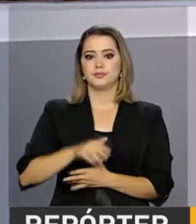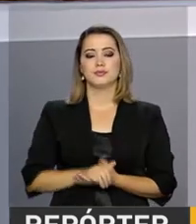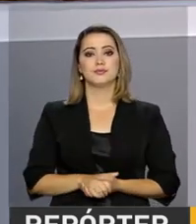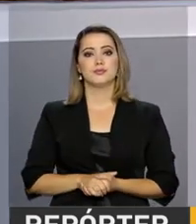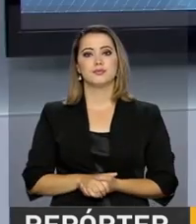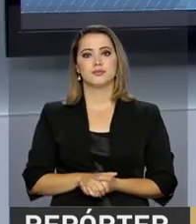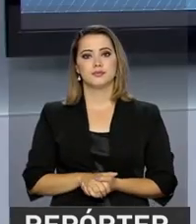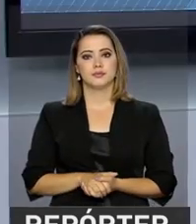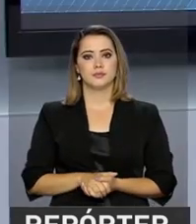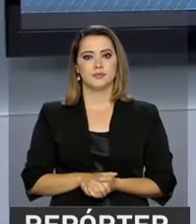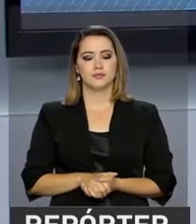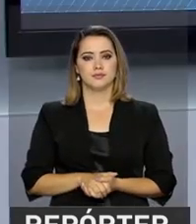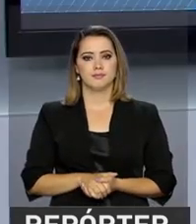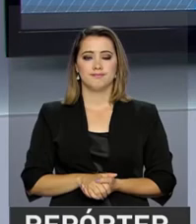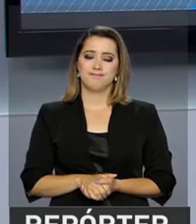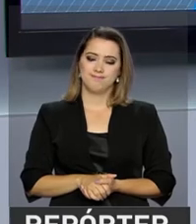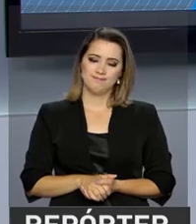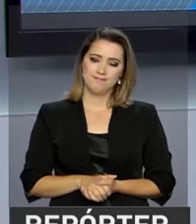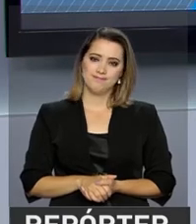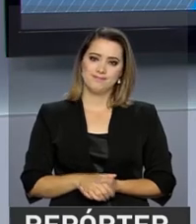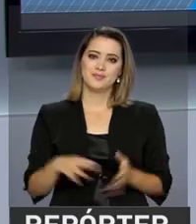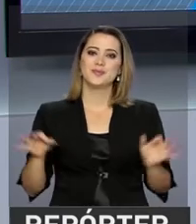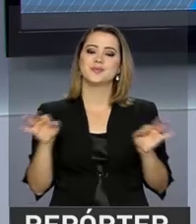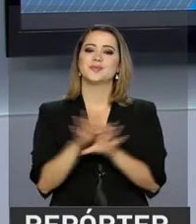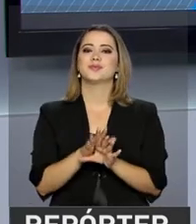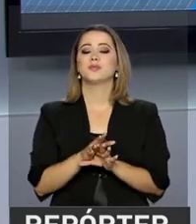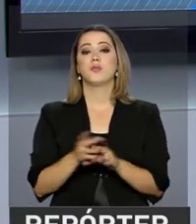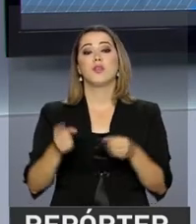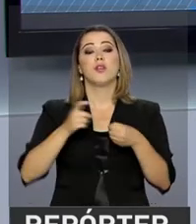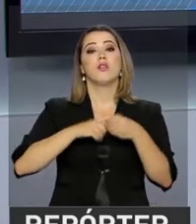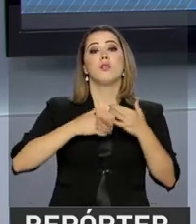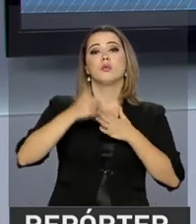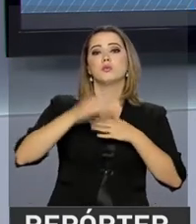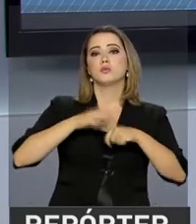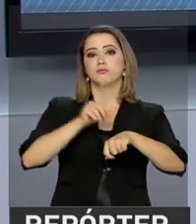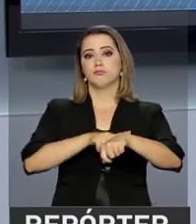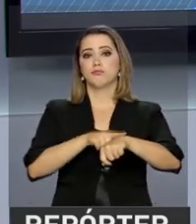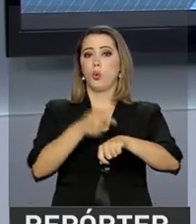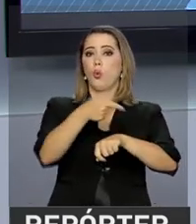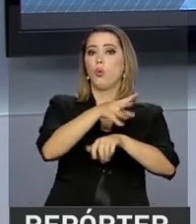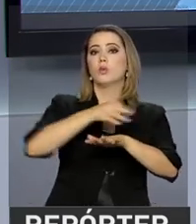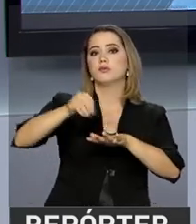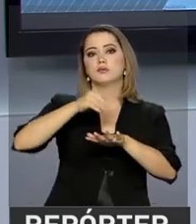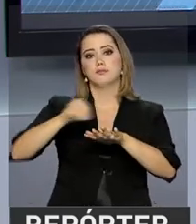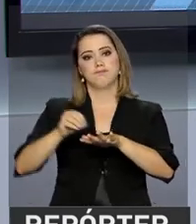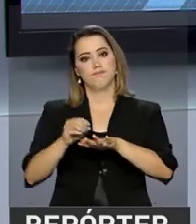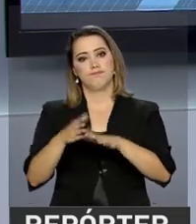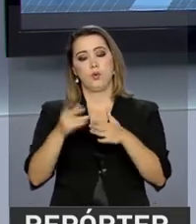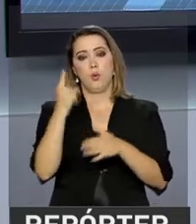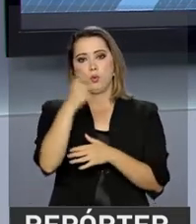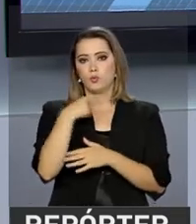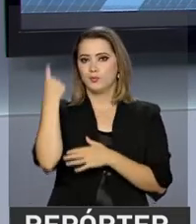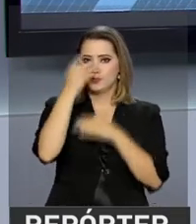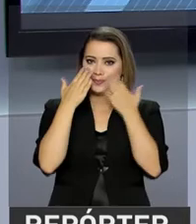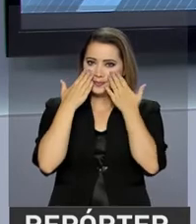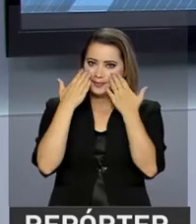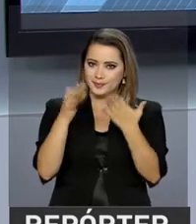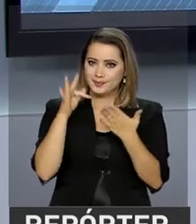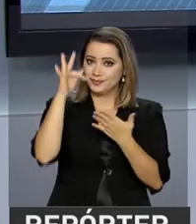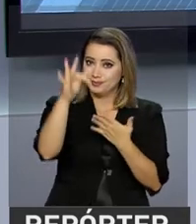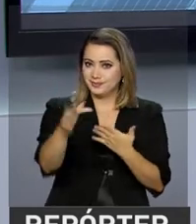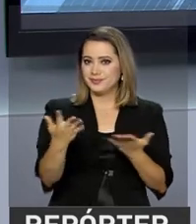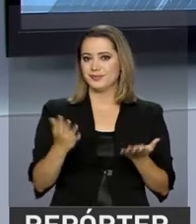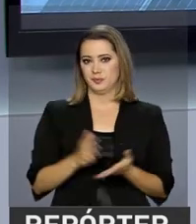inep repórter nbr fica por aqui nós voltamos a qualquer momento com outras informações ou em uma hora na nossa